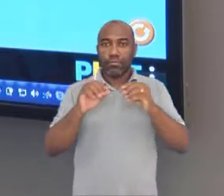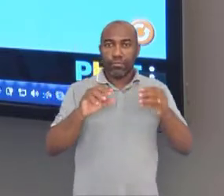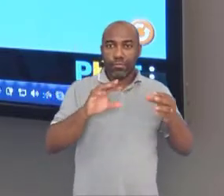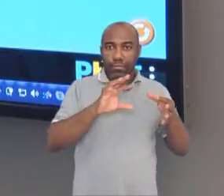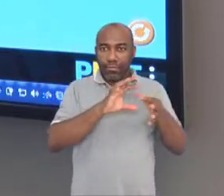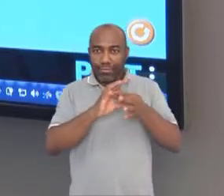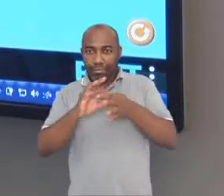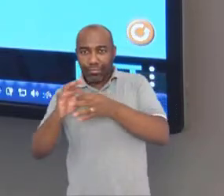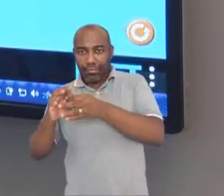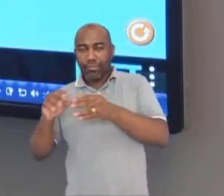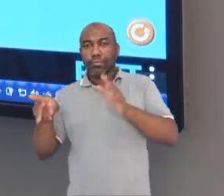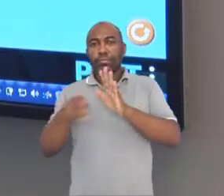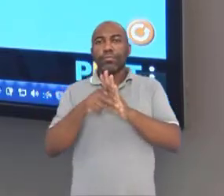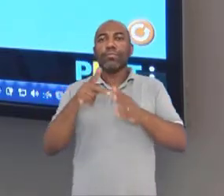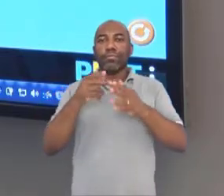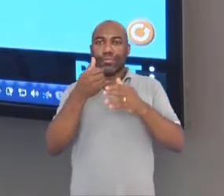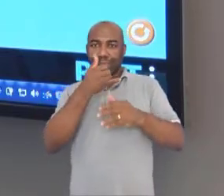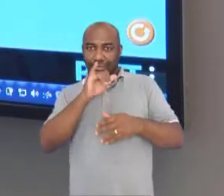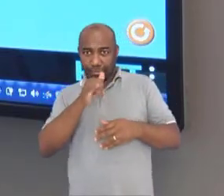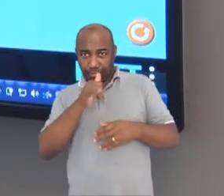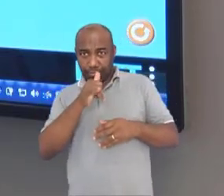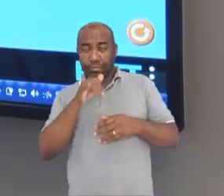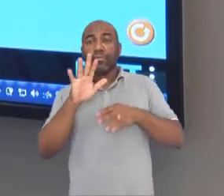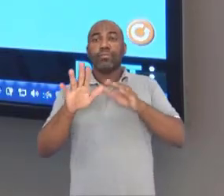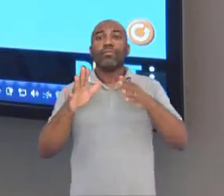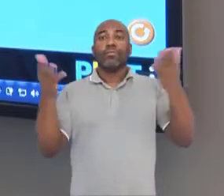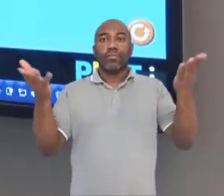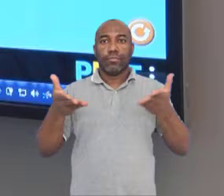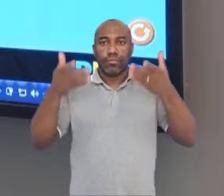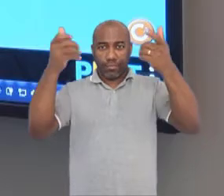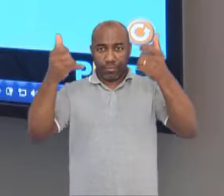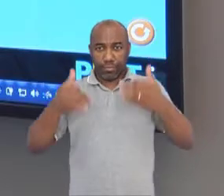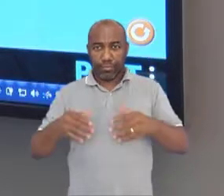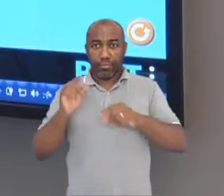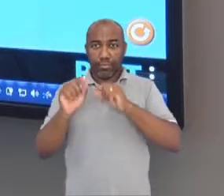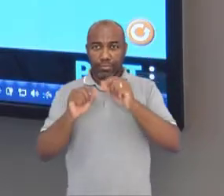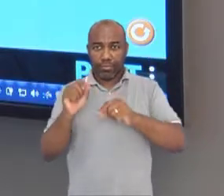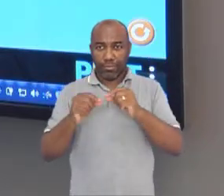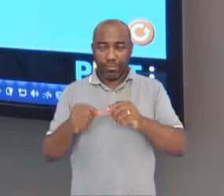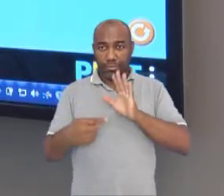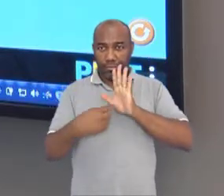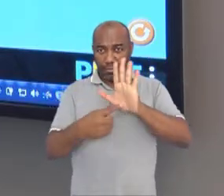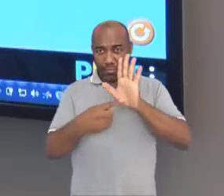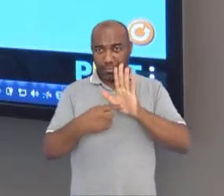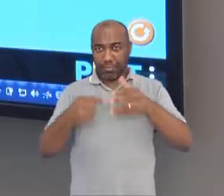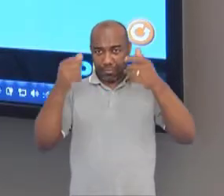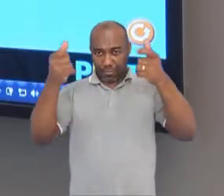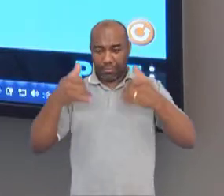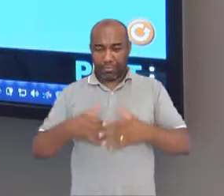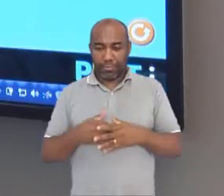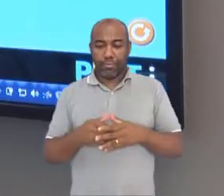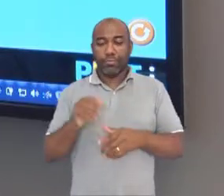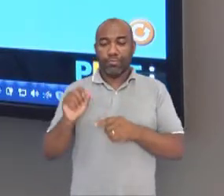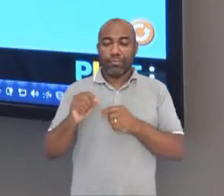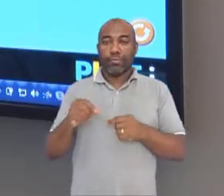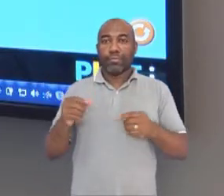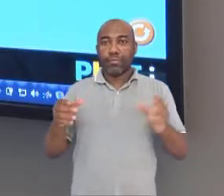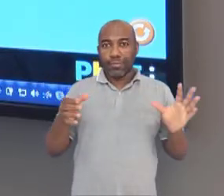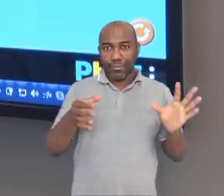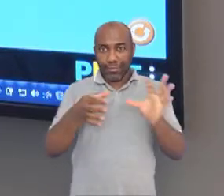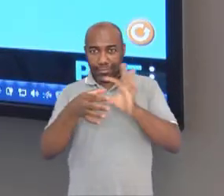como que funciona o circuito. Hoje estaremos apresentando para vocês uma associação